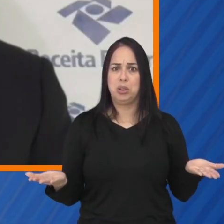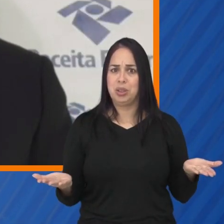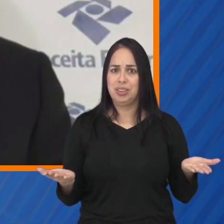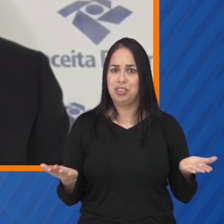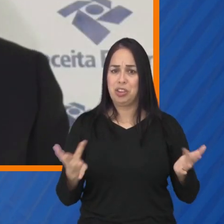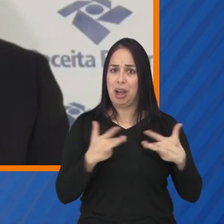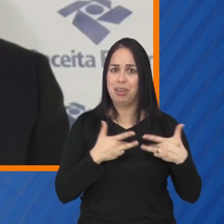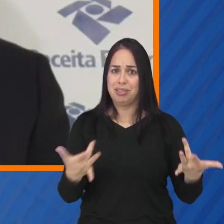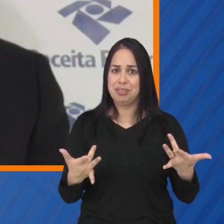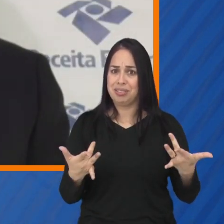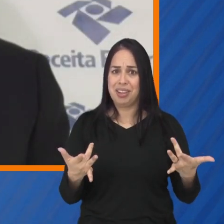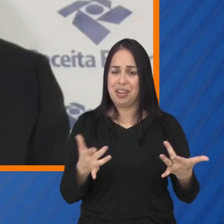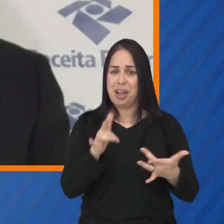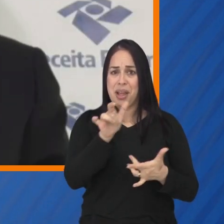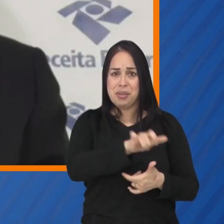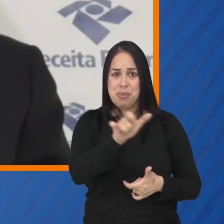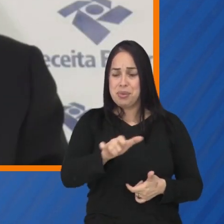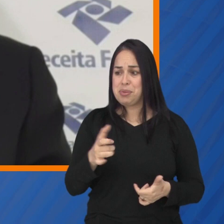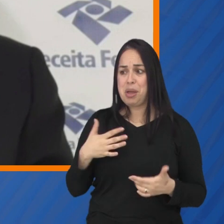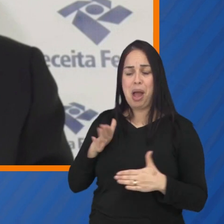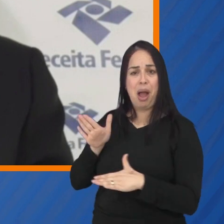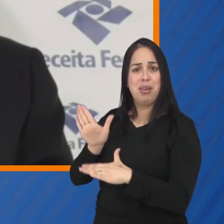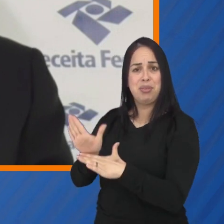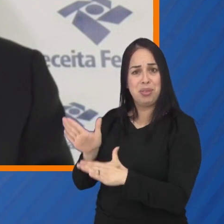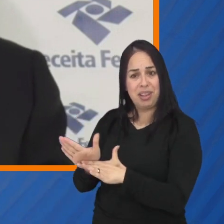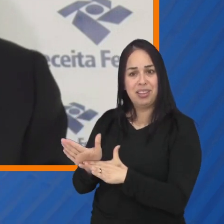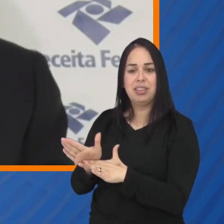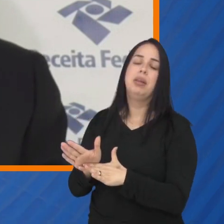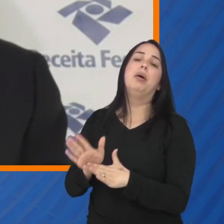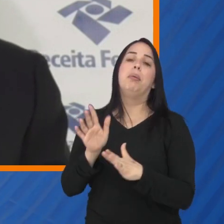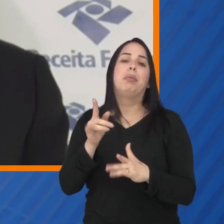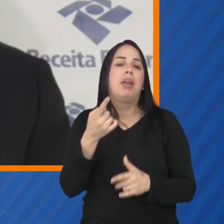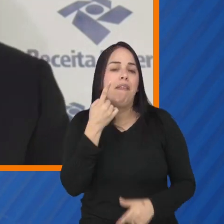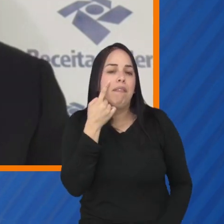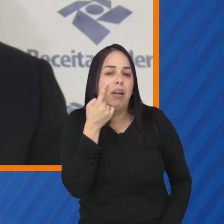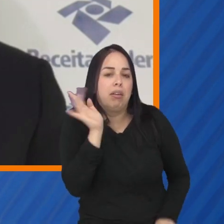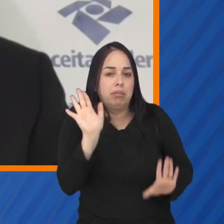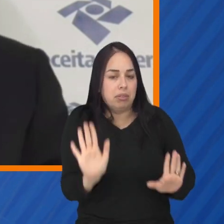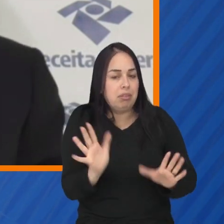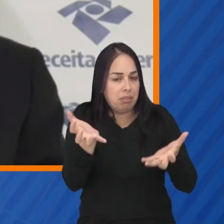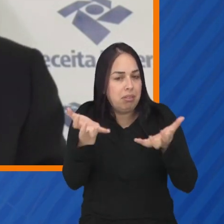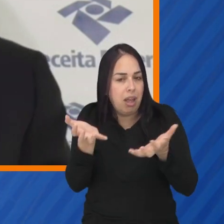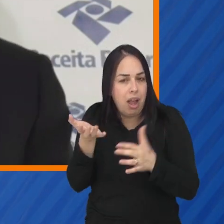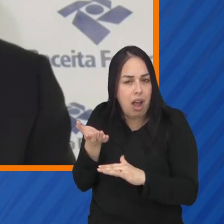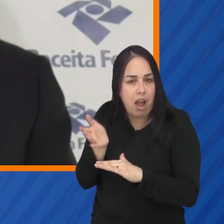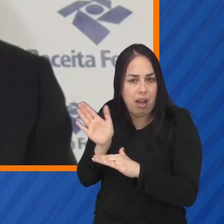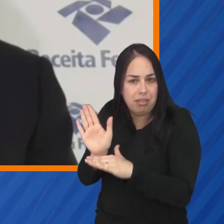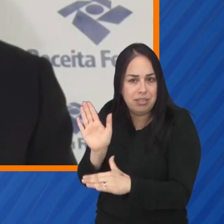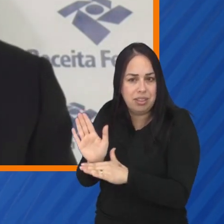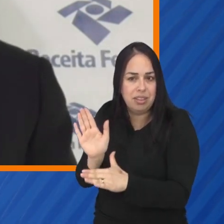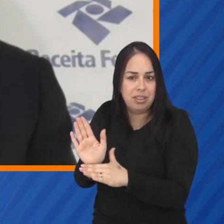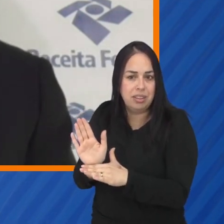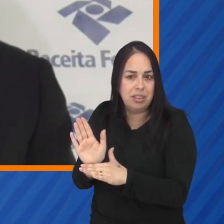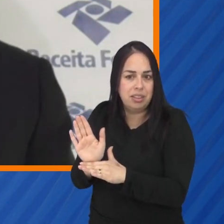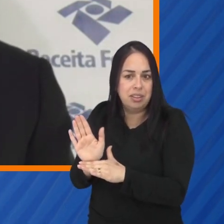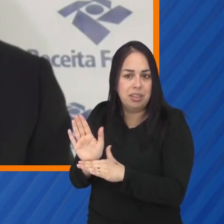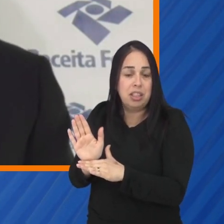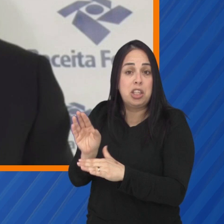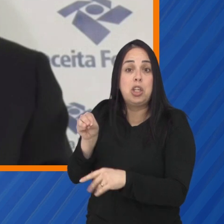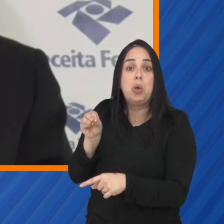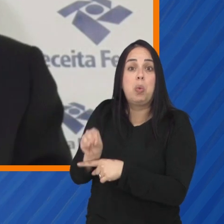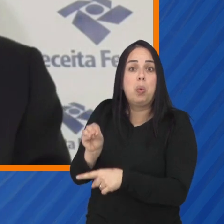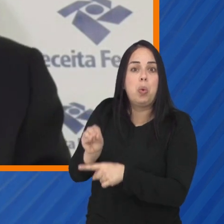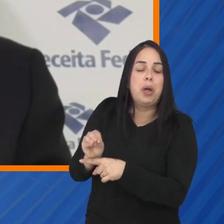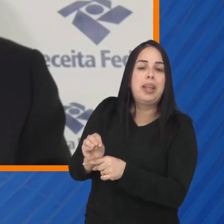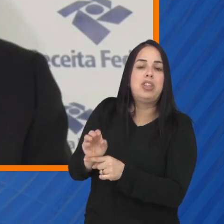prática do contribuinte ajudar as entidades beneficentes da sua cidade. Porque, veja, se ele quiser ajudar a entidade beneficente da cidade